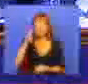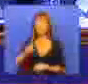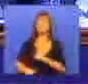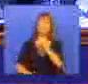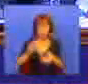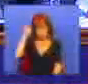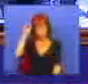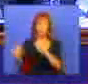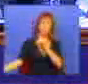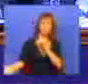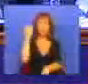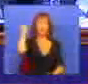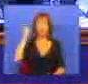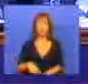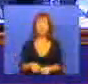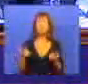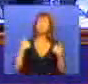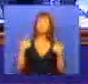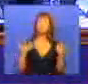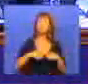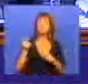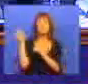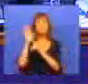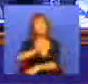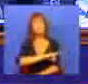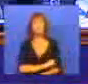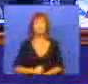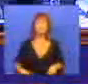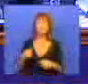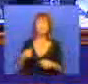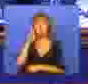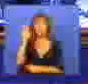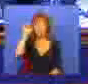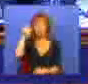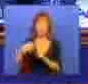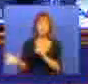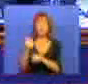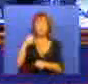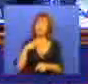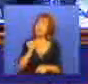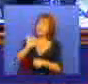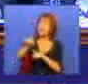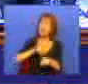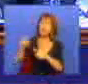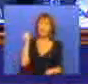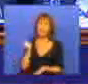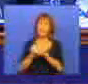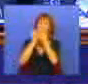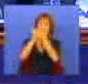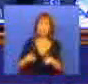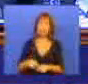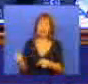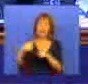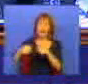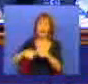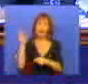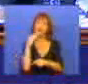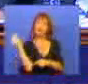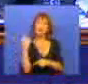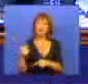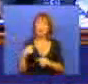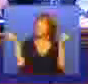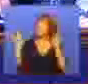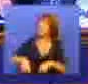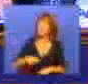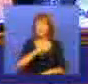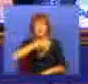era resultados. E gostaríamos, por exemplo, de ver resultados nas vossas políticas de apoio ao arrendamento jovem,